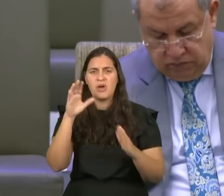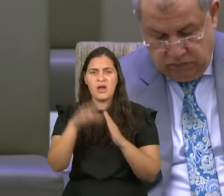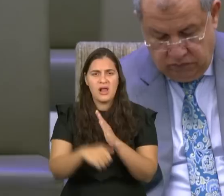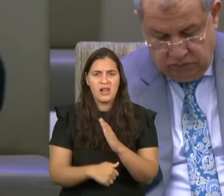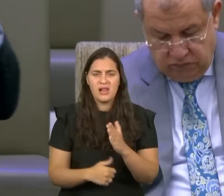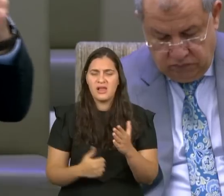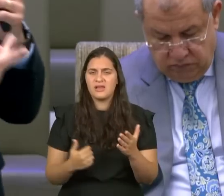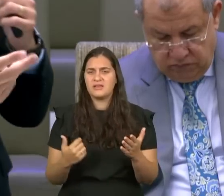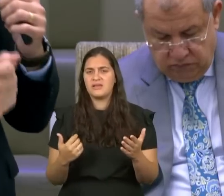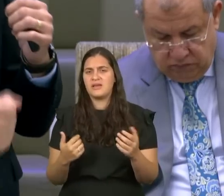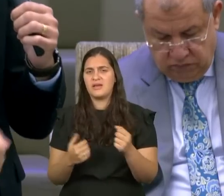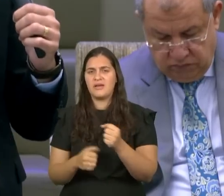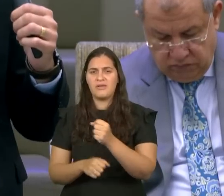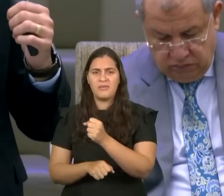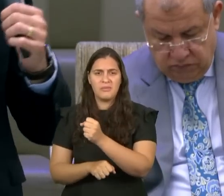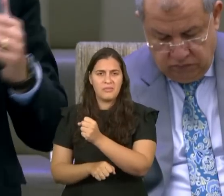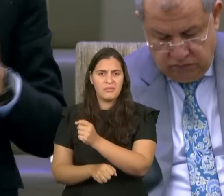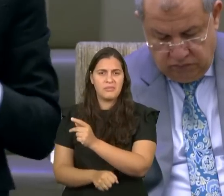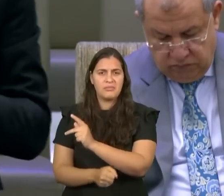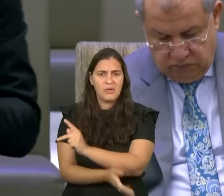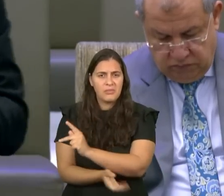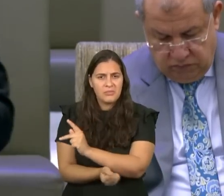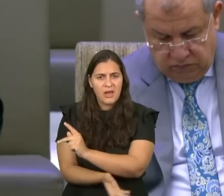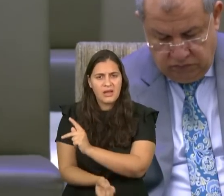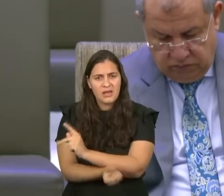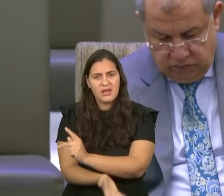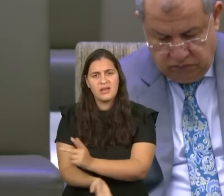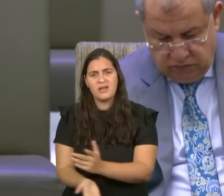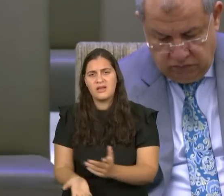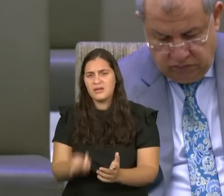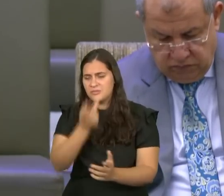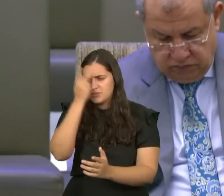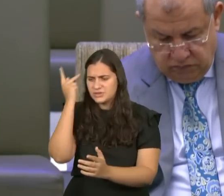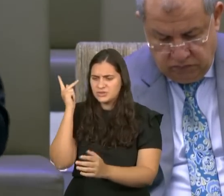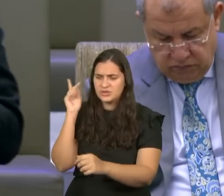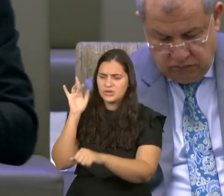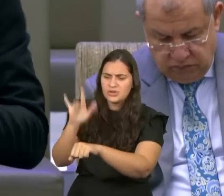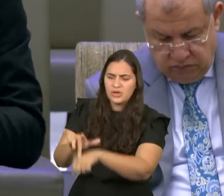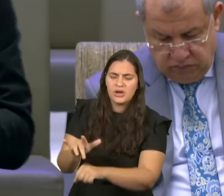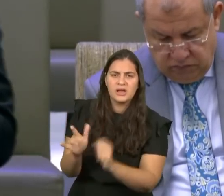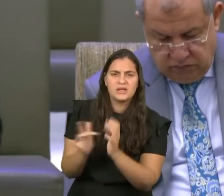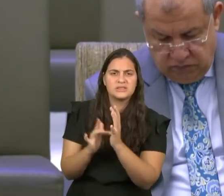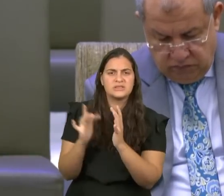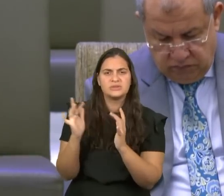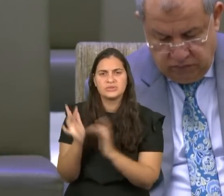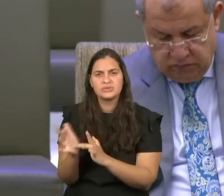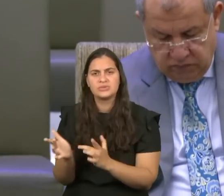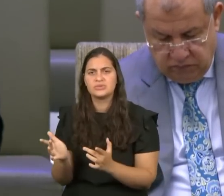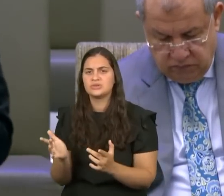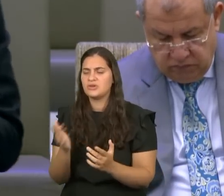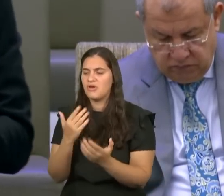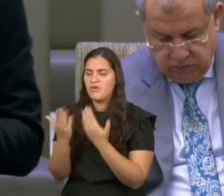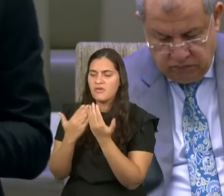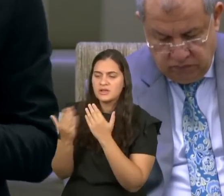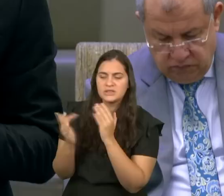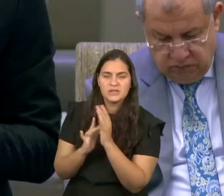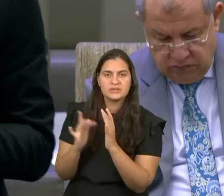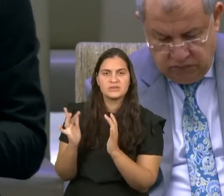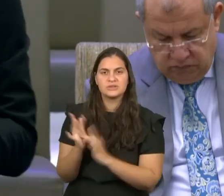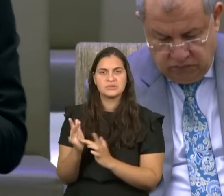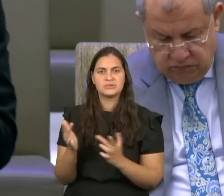conversassem com ele tocar sem ele e ainda hoje existem